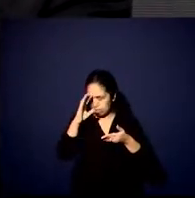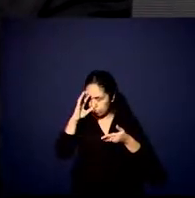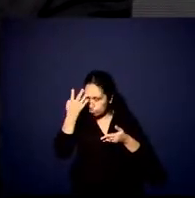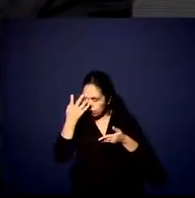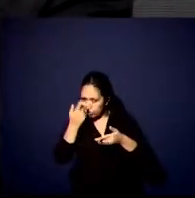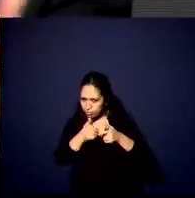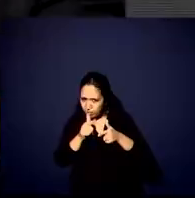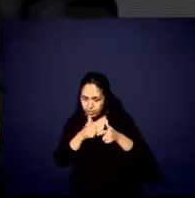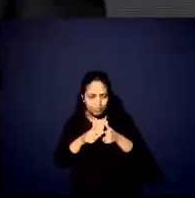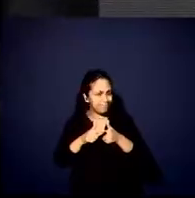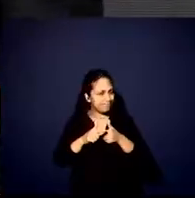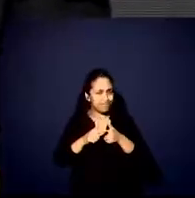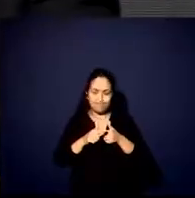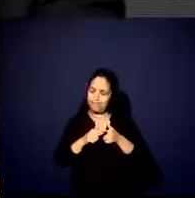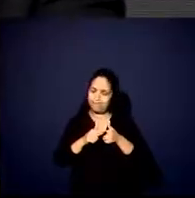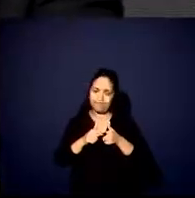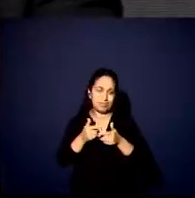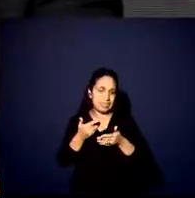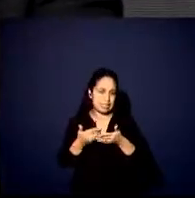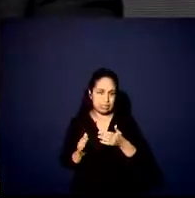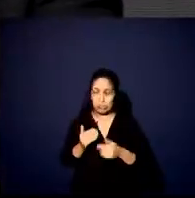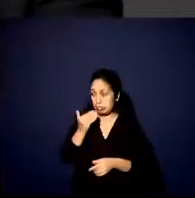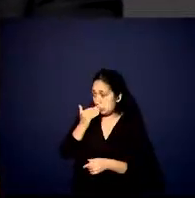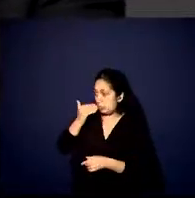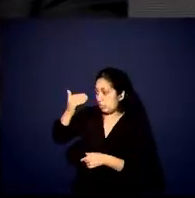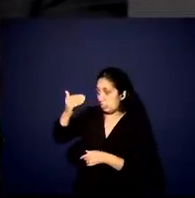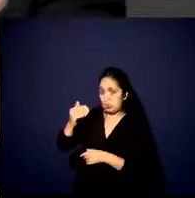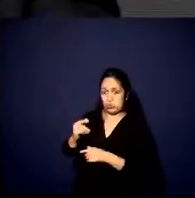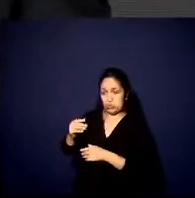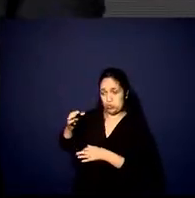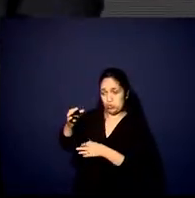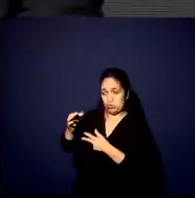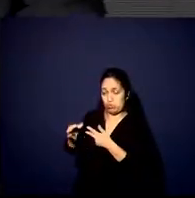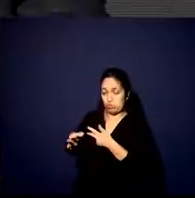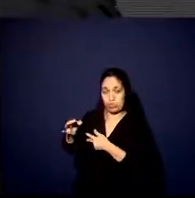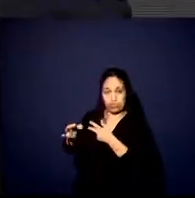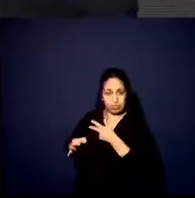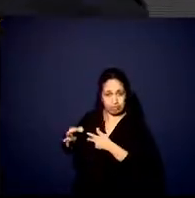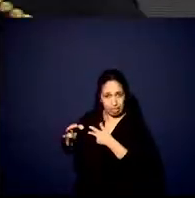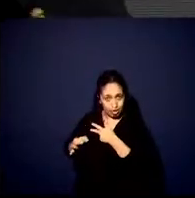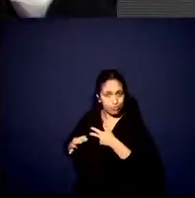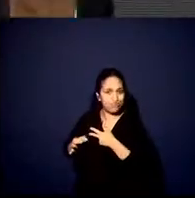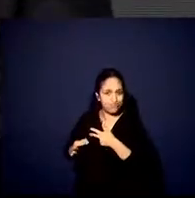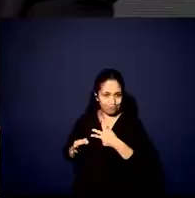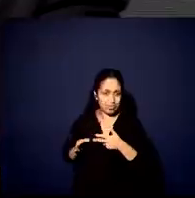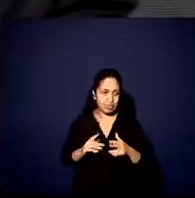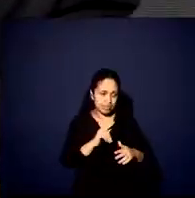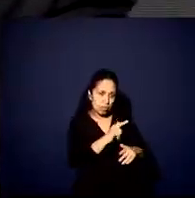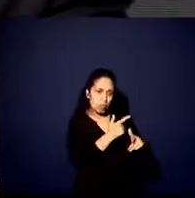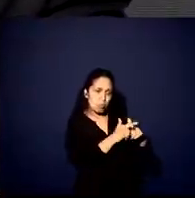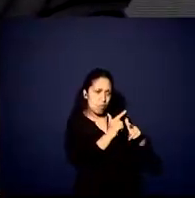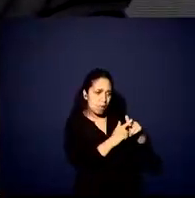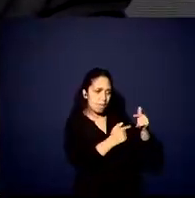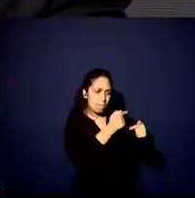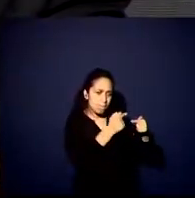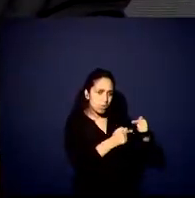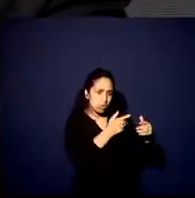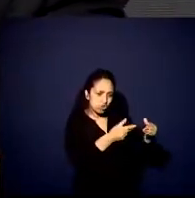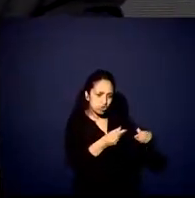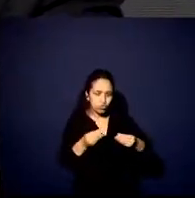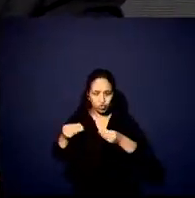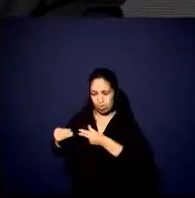conflitos e aí passou apelar O Poder Judiciário começaram os conflitos políticos a serem levados ao poder judiciário